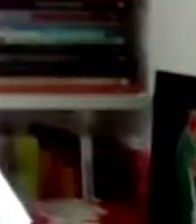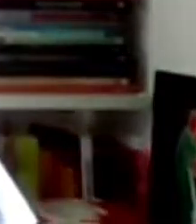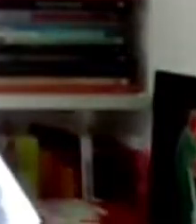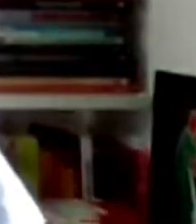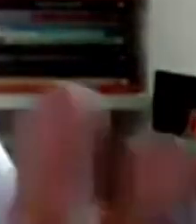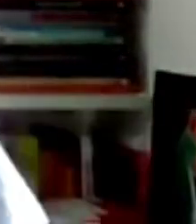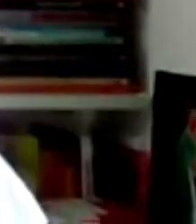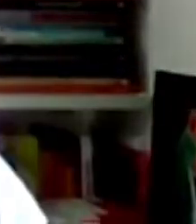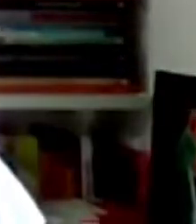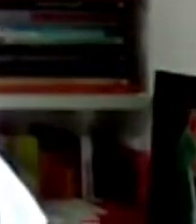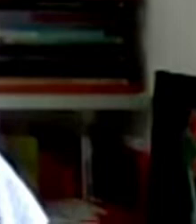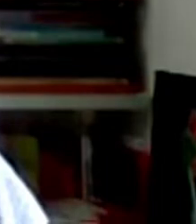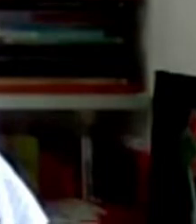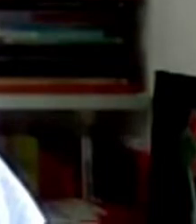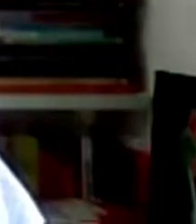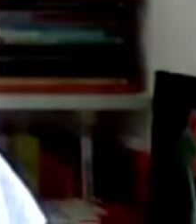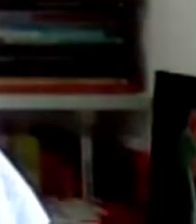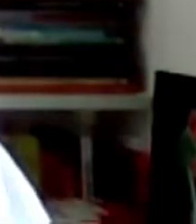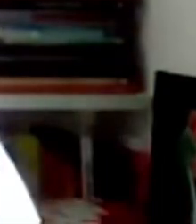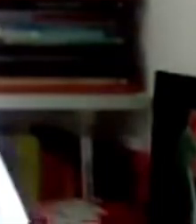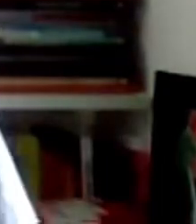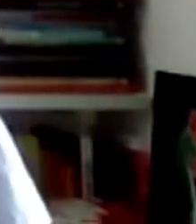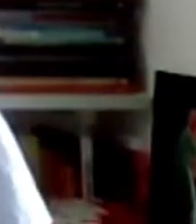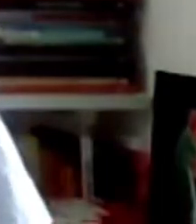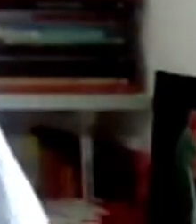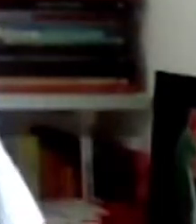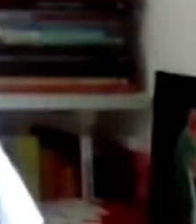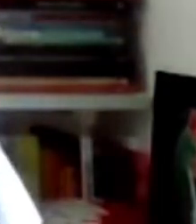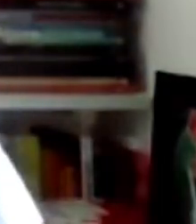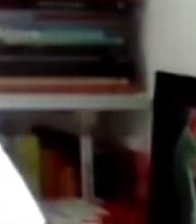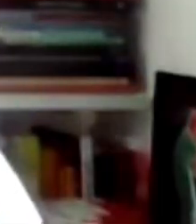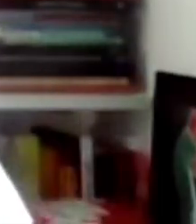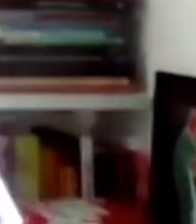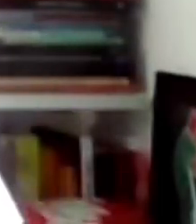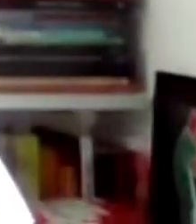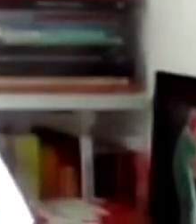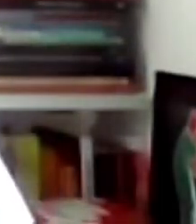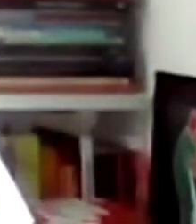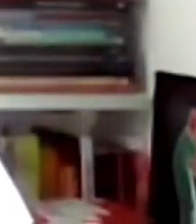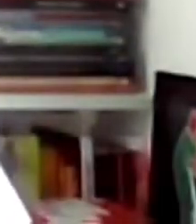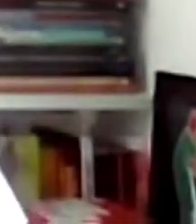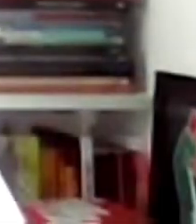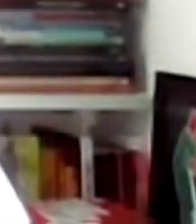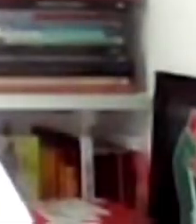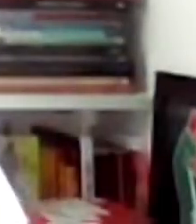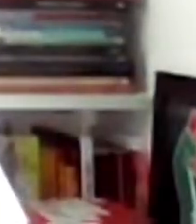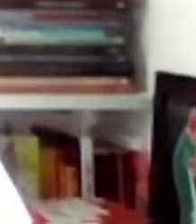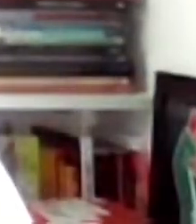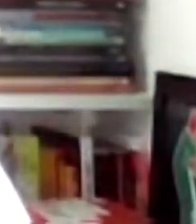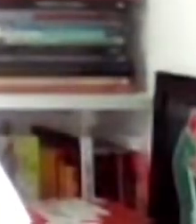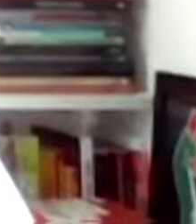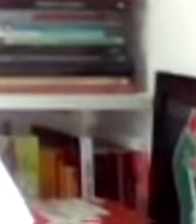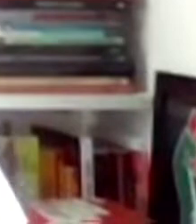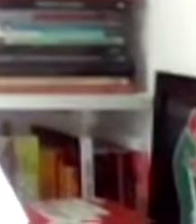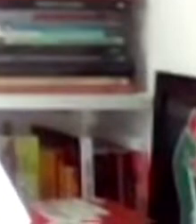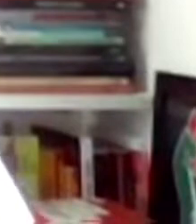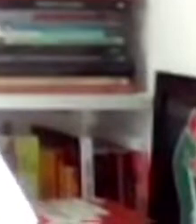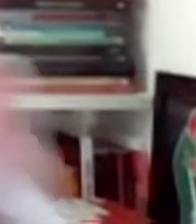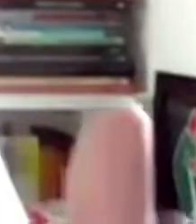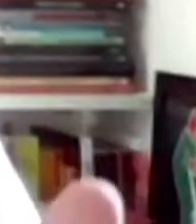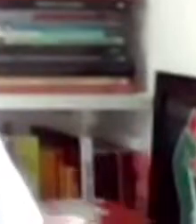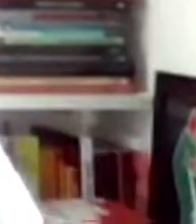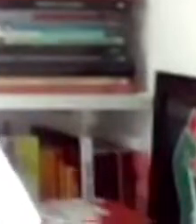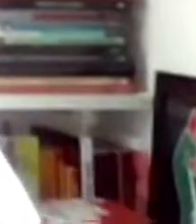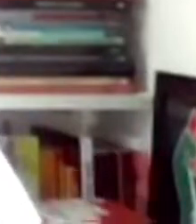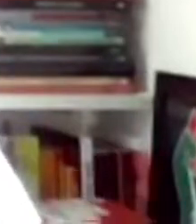2022, são essas ilegalidades e que no município de Campinas, absurdamente, né, permanece. Uma cidade que teria todas as condições de ter feito